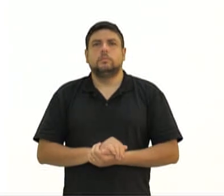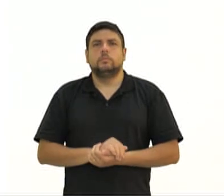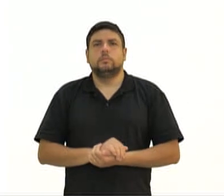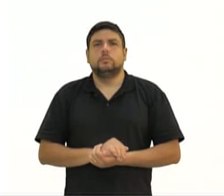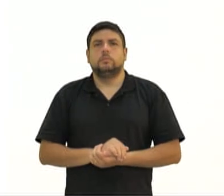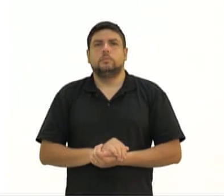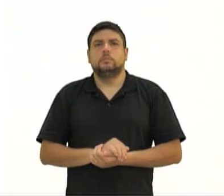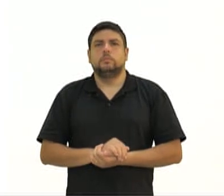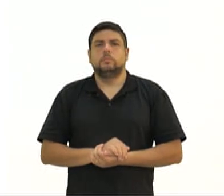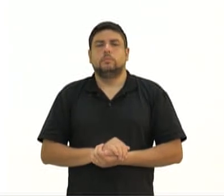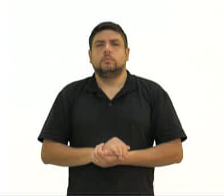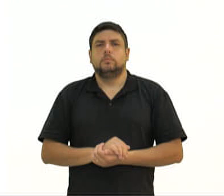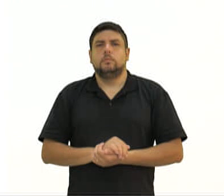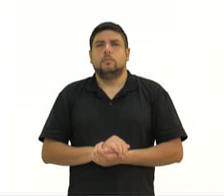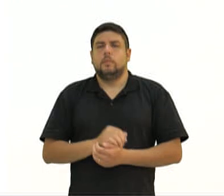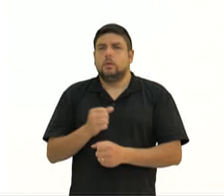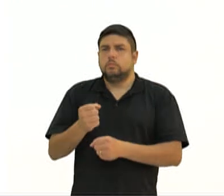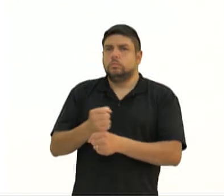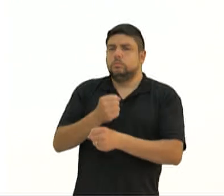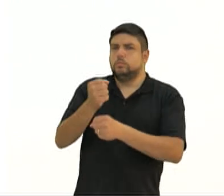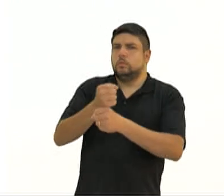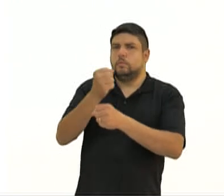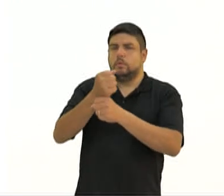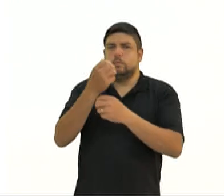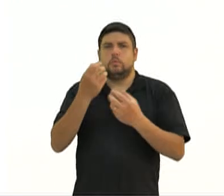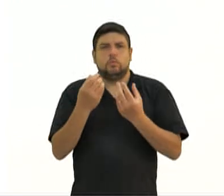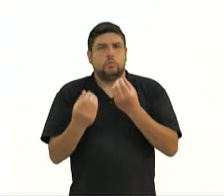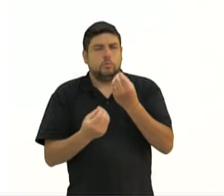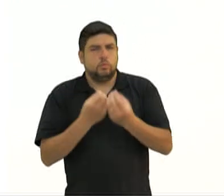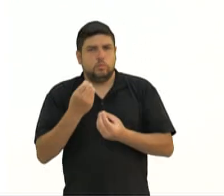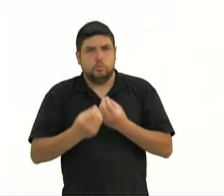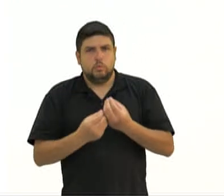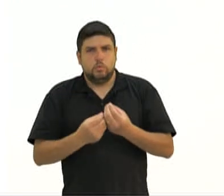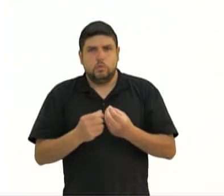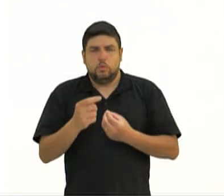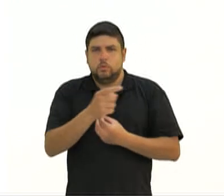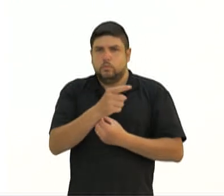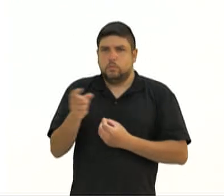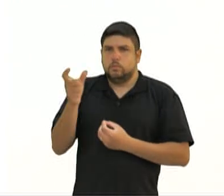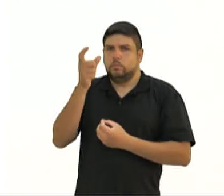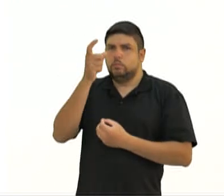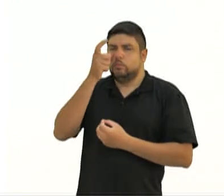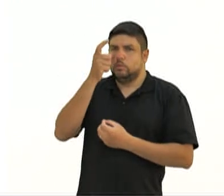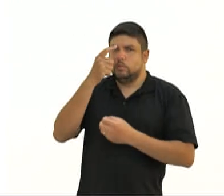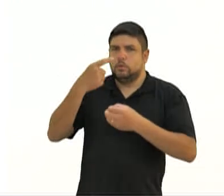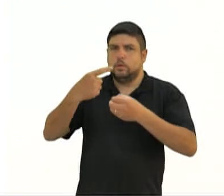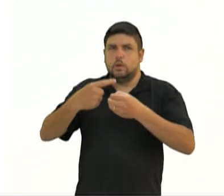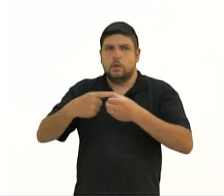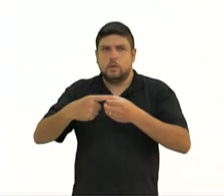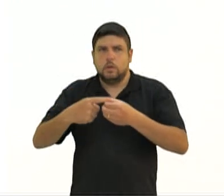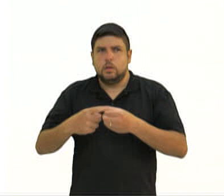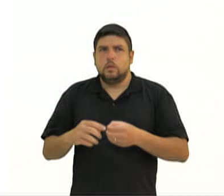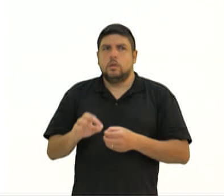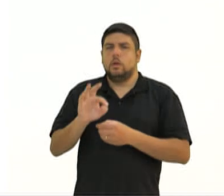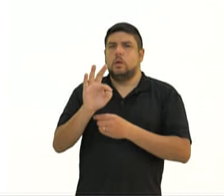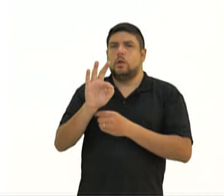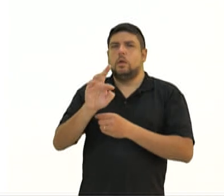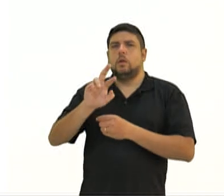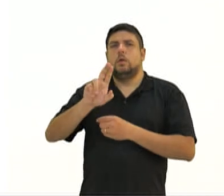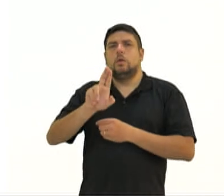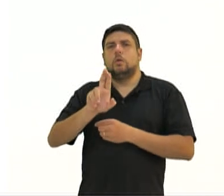A arquitetura deles, vocês podem observar essa cidade de Trujillo, região de